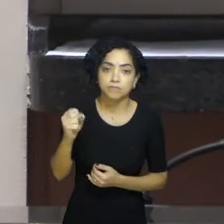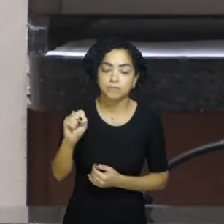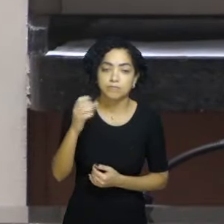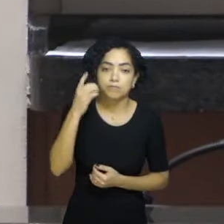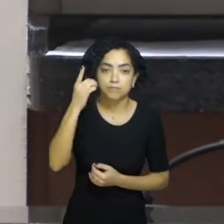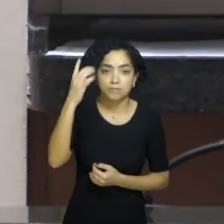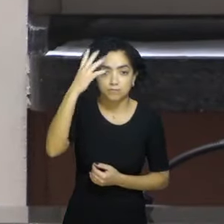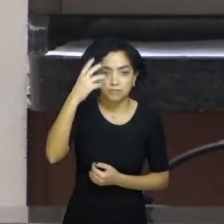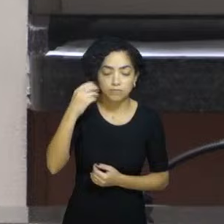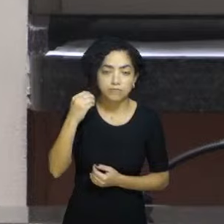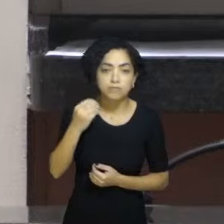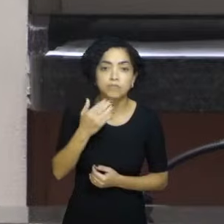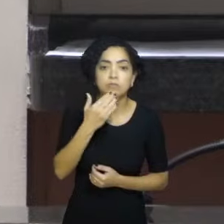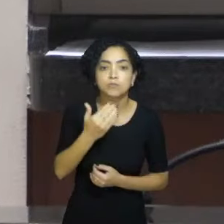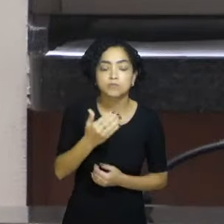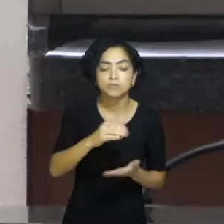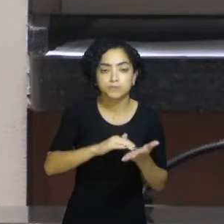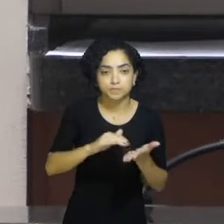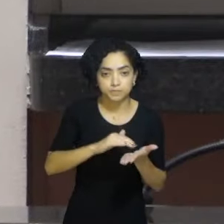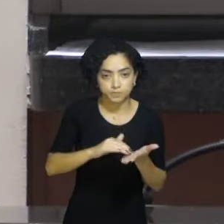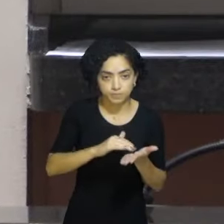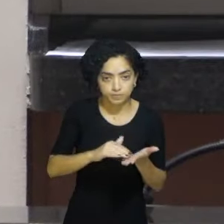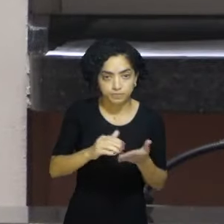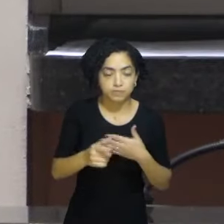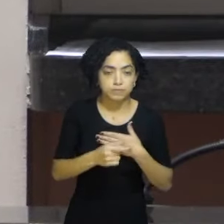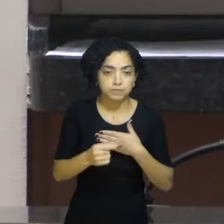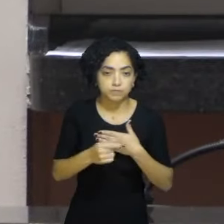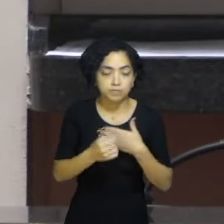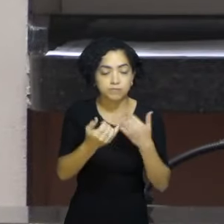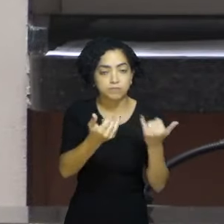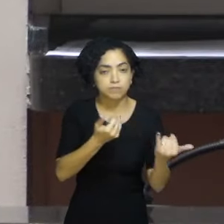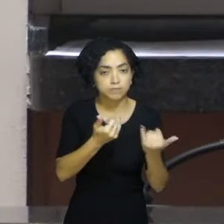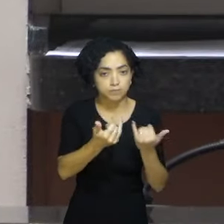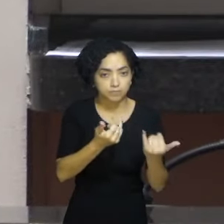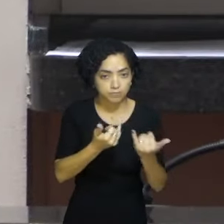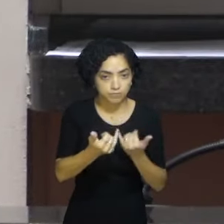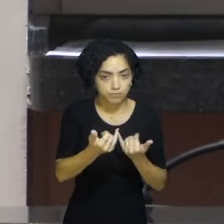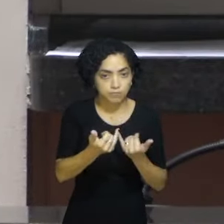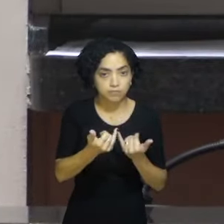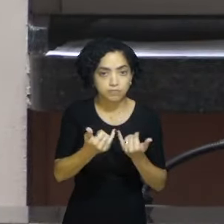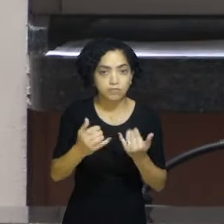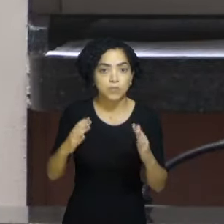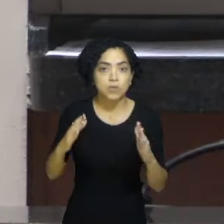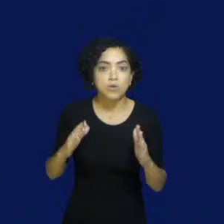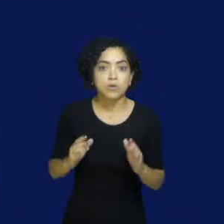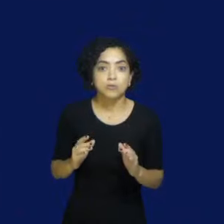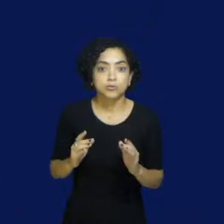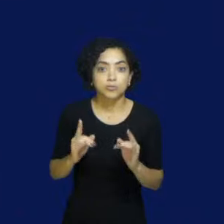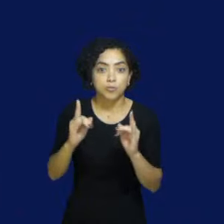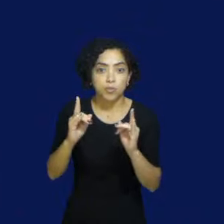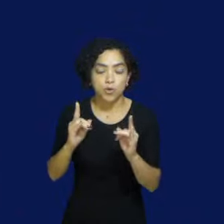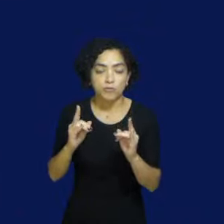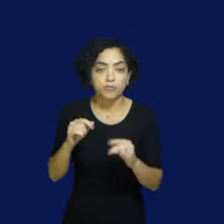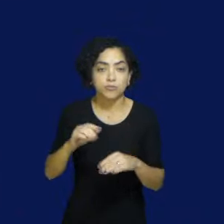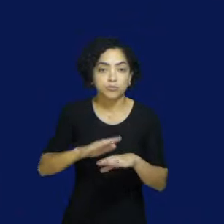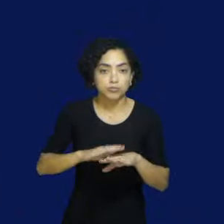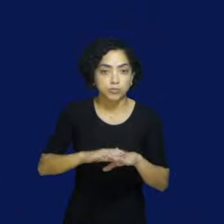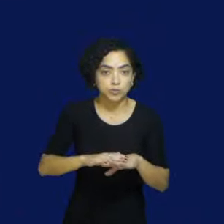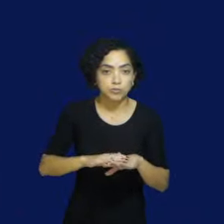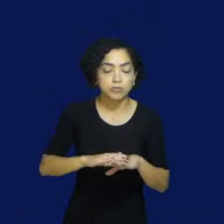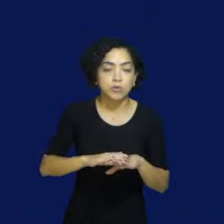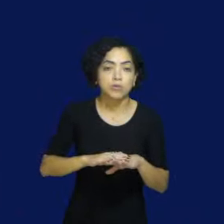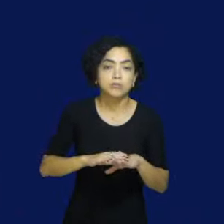Carminati, solicitando ao secretário de Estado da Casa Civil informações acerca do imóvel de propriedade do Poder Executivo Estadual na esquina da